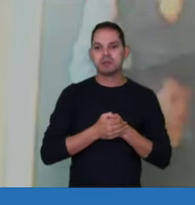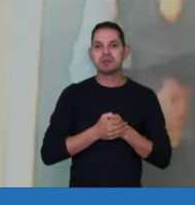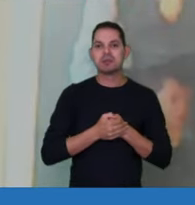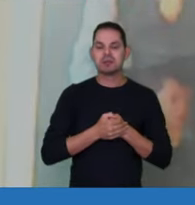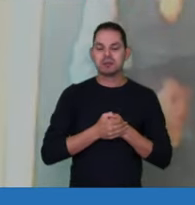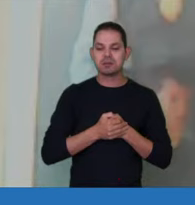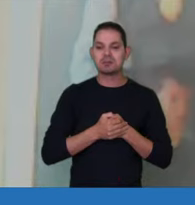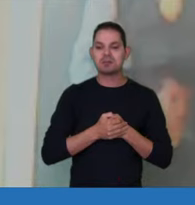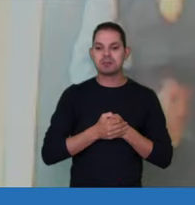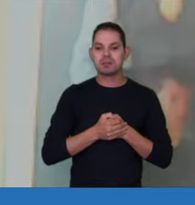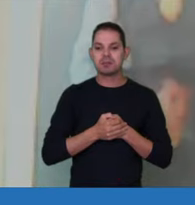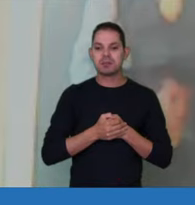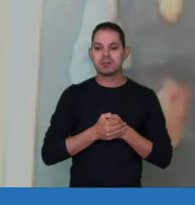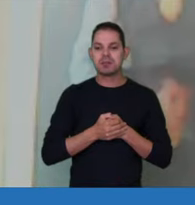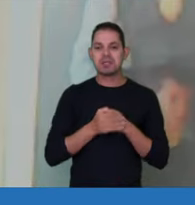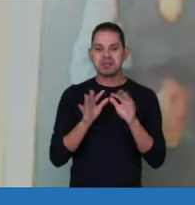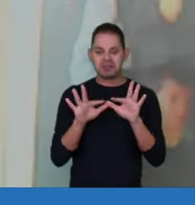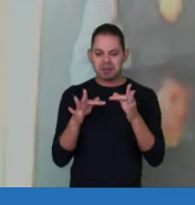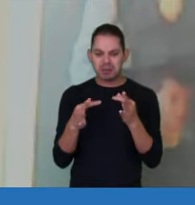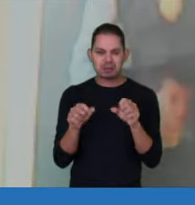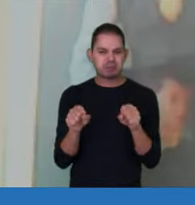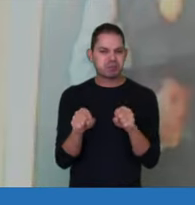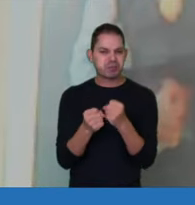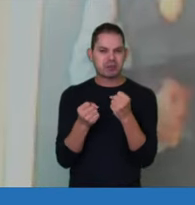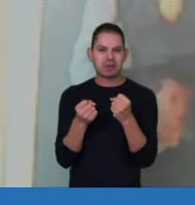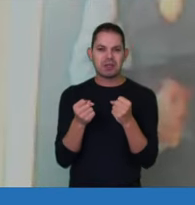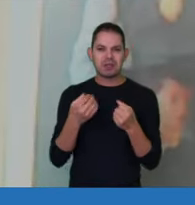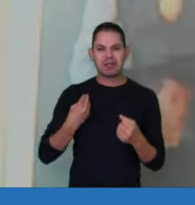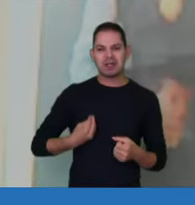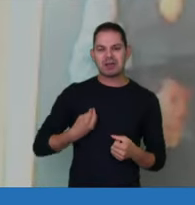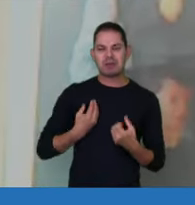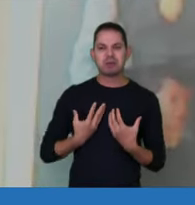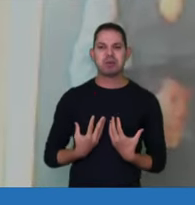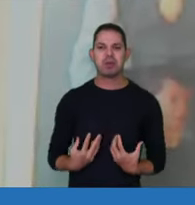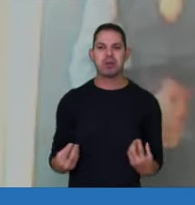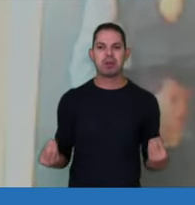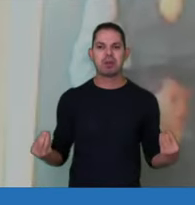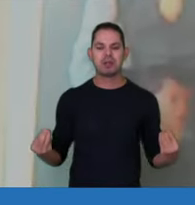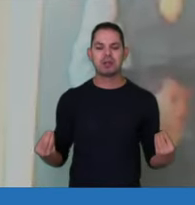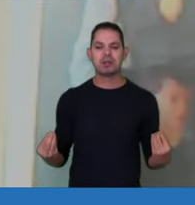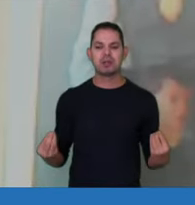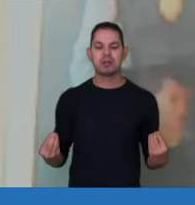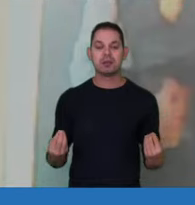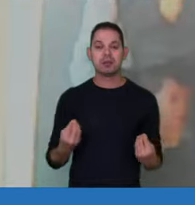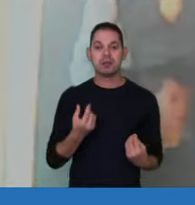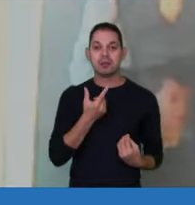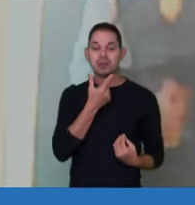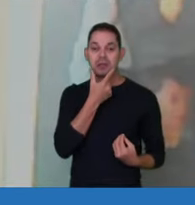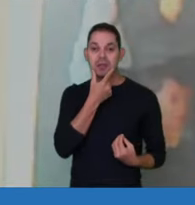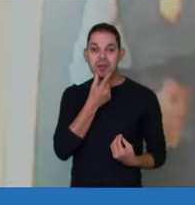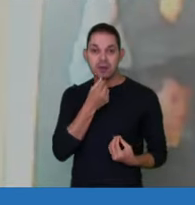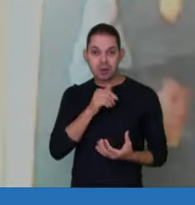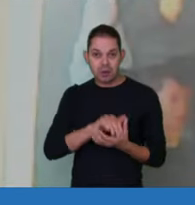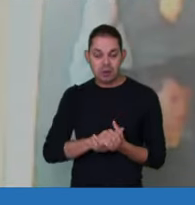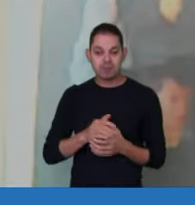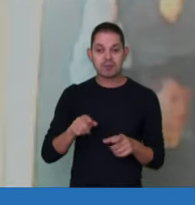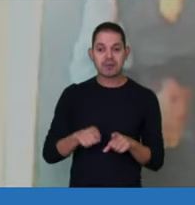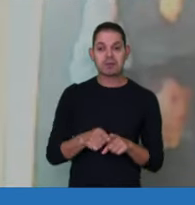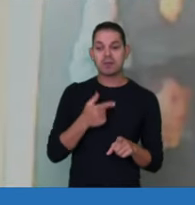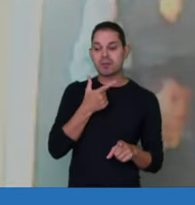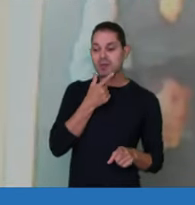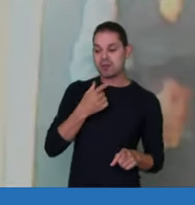e acaba com famílias, devasta nossas vidas. Estou aqui com o quadro do Anderson e do Arthur. Quero só lembrar que o Arthur